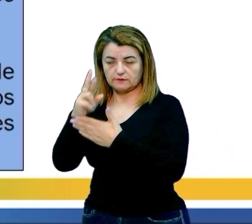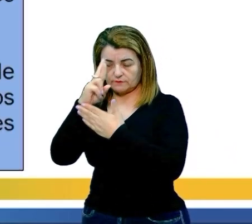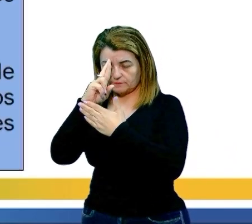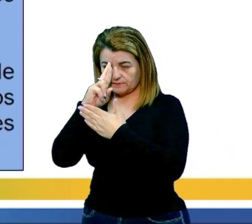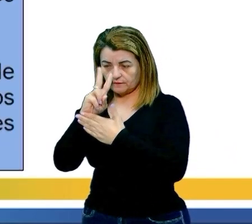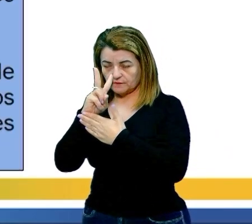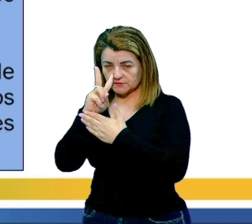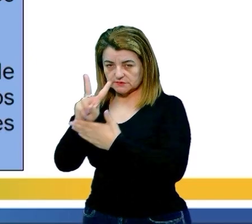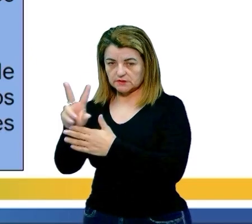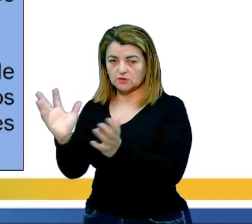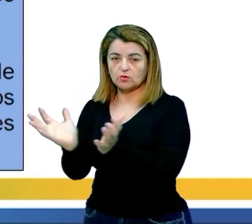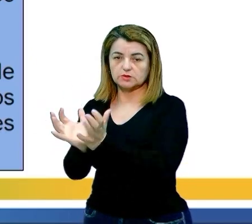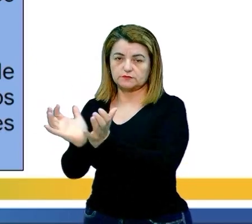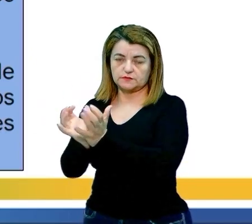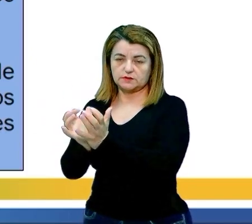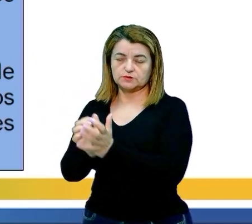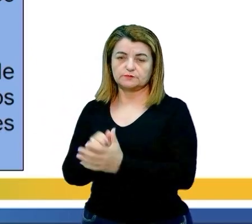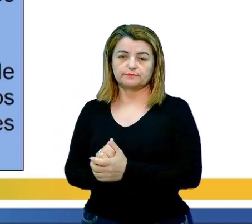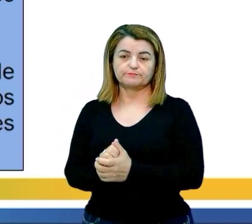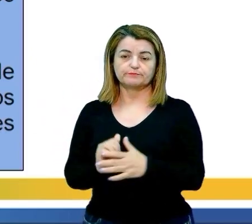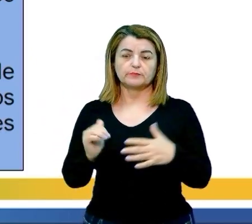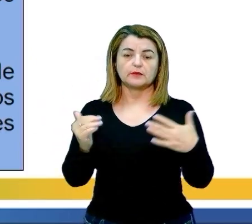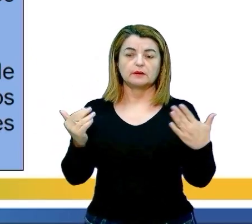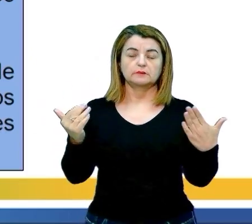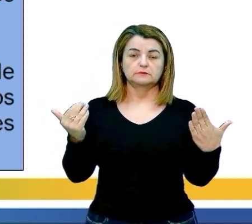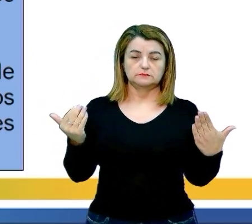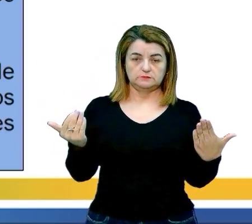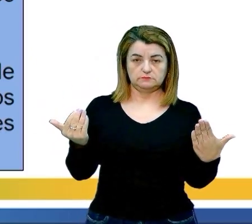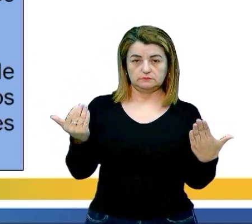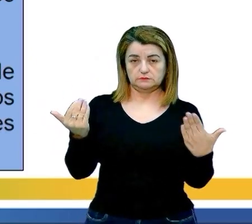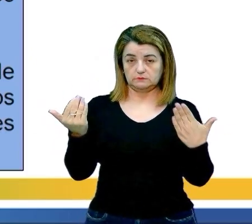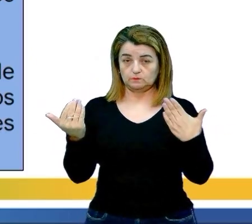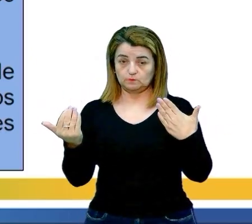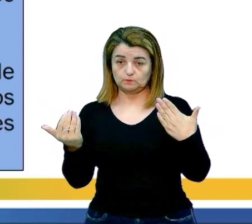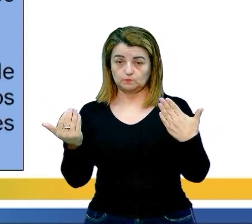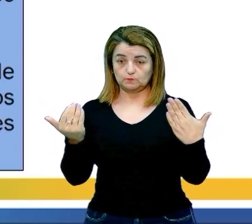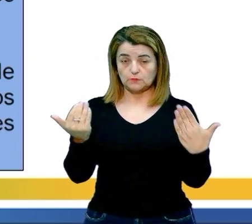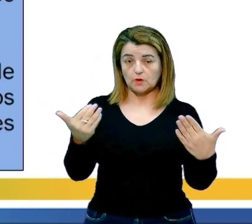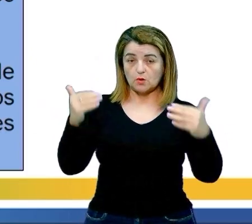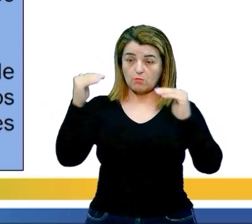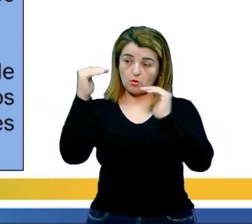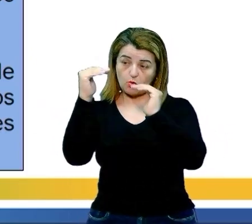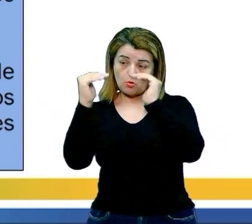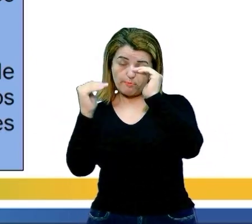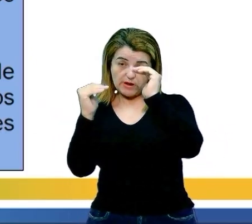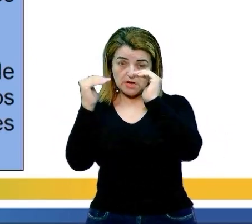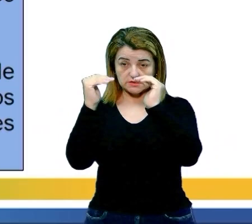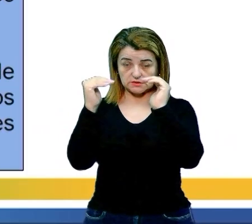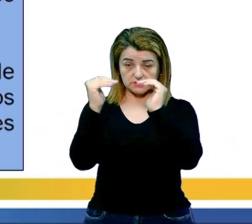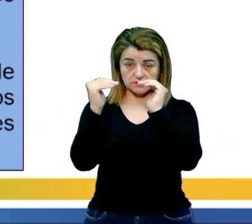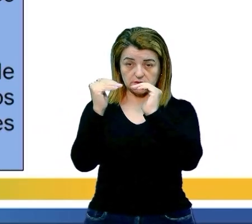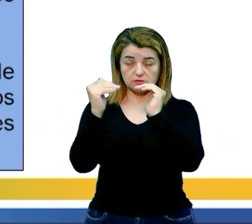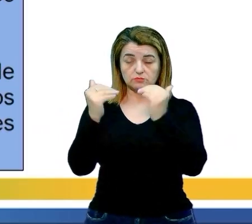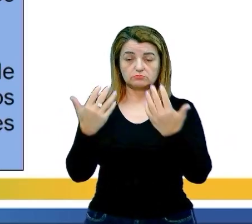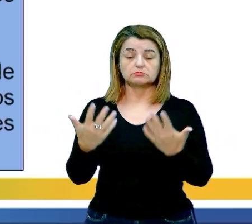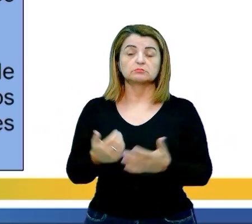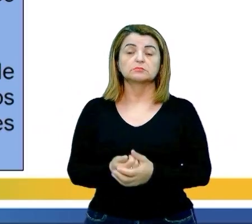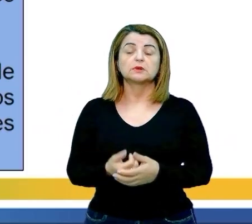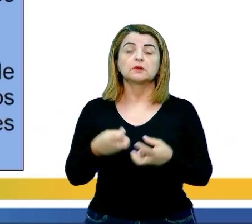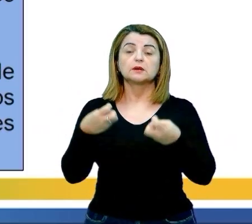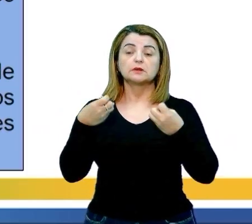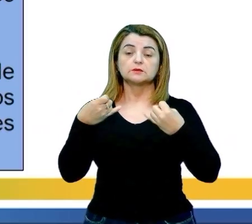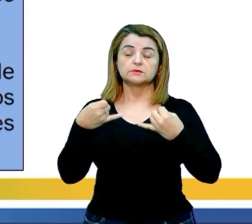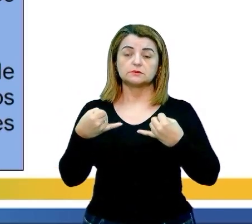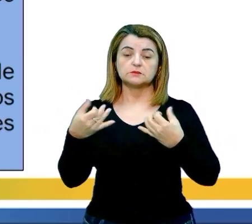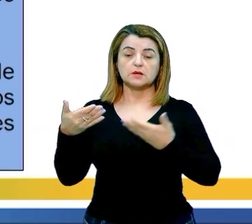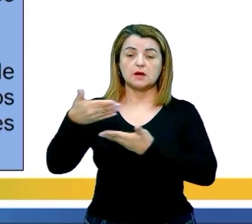coletividade. Agora, aí nós vamos fazer aqui, não sei se uma comparação, um paralelo, mas vamos falar alguma coisa